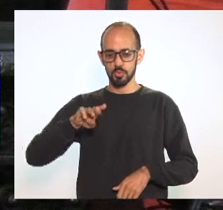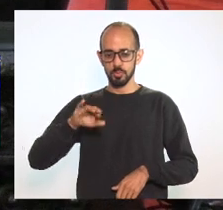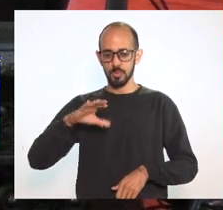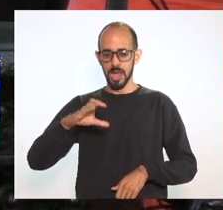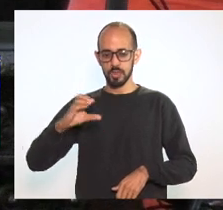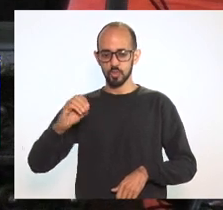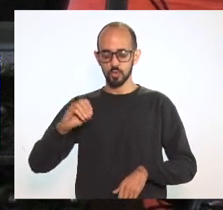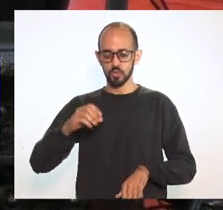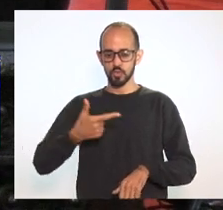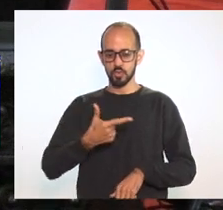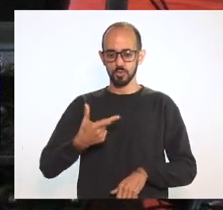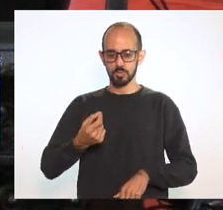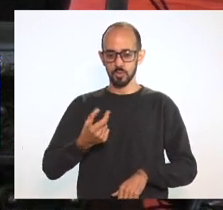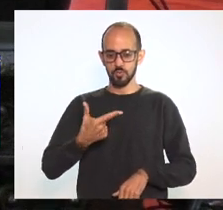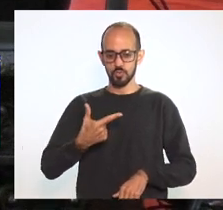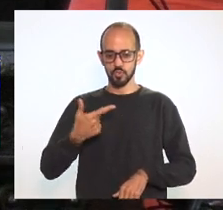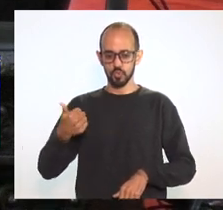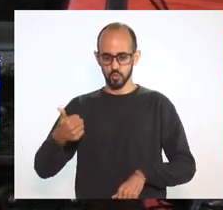março de 2021.